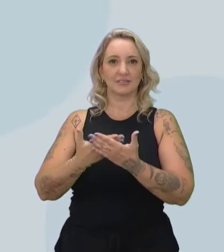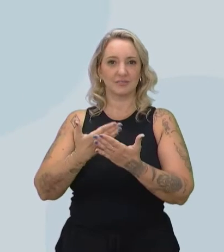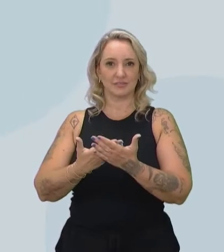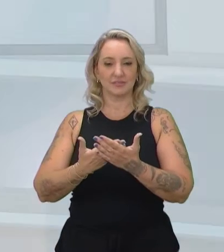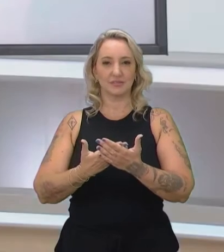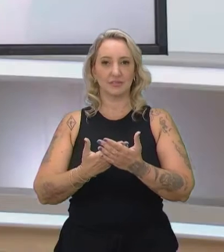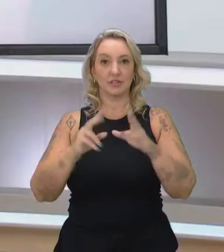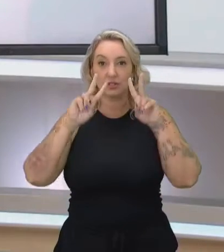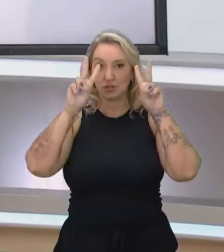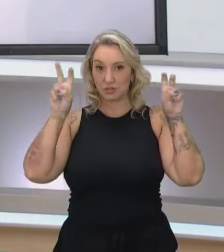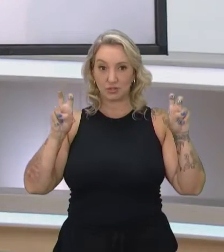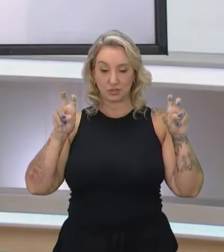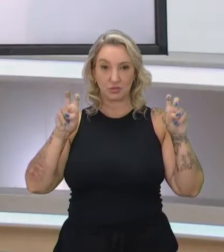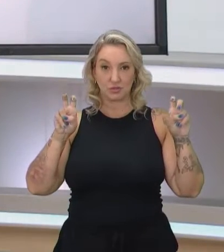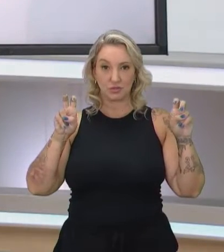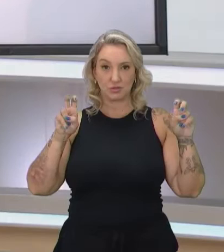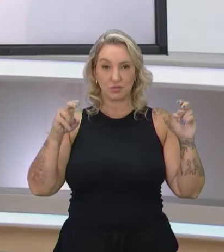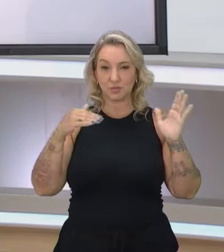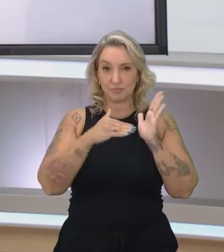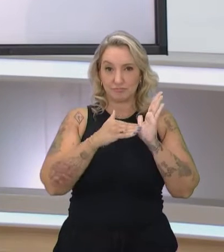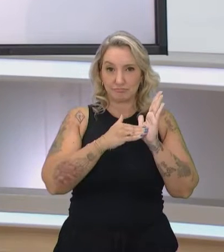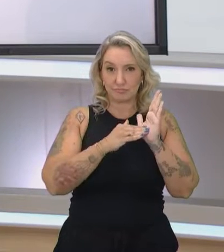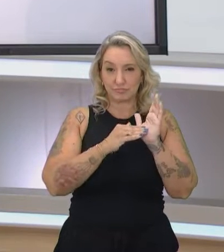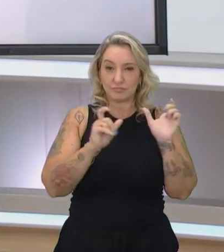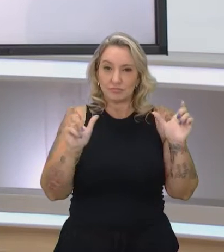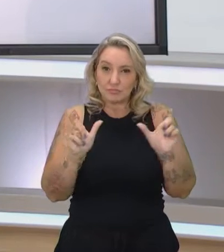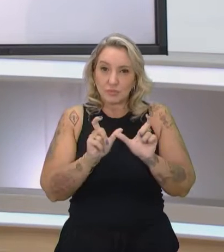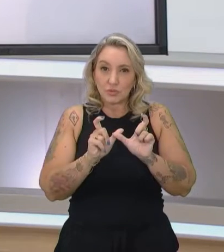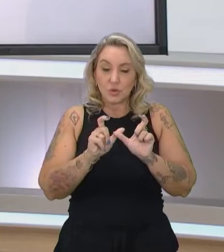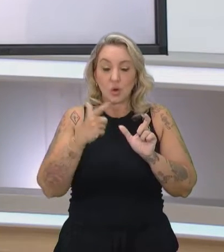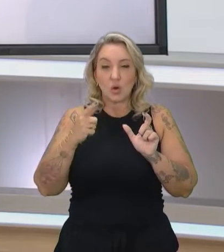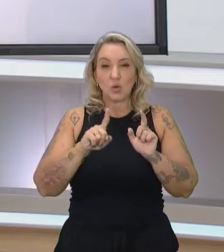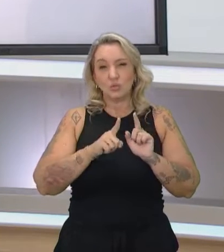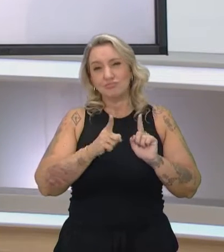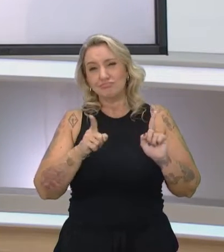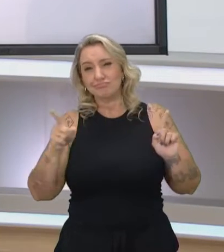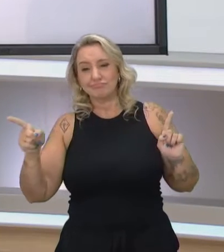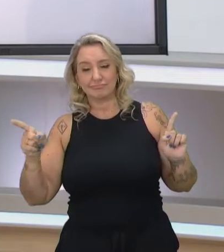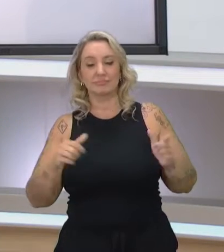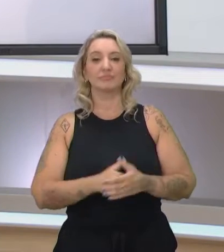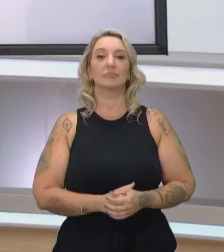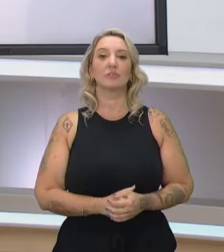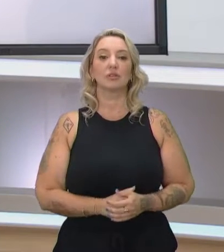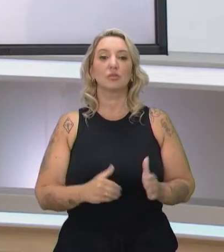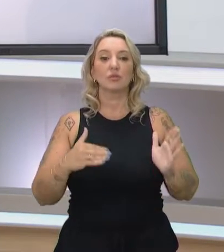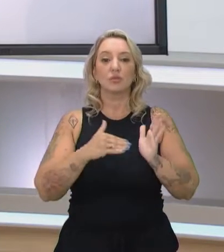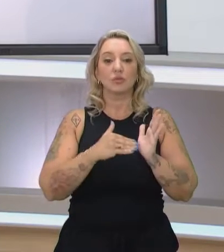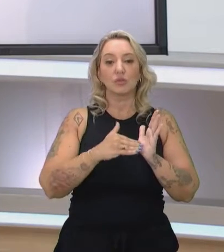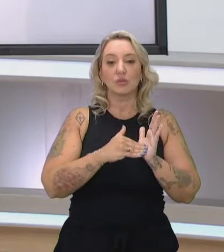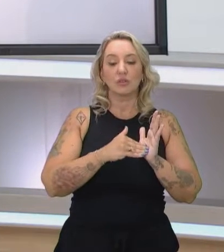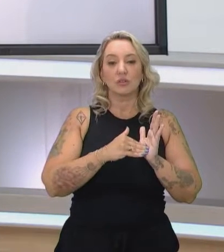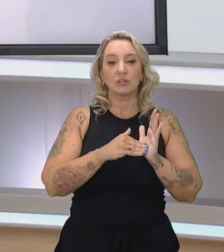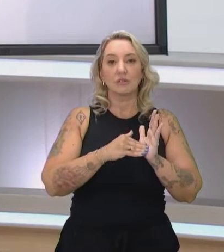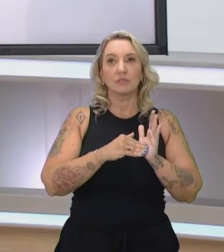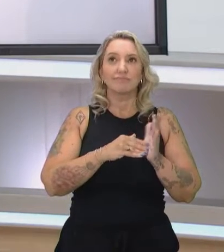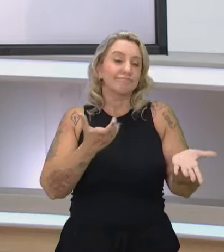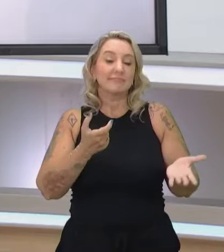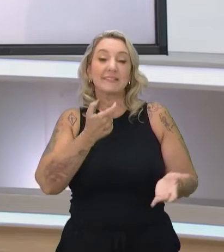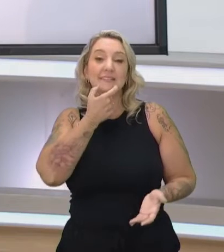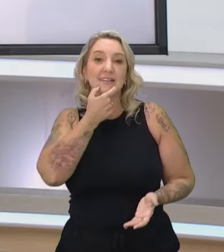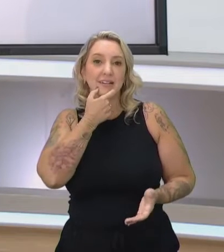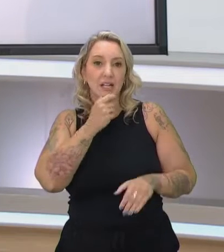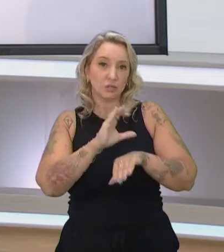passada sobre ser curto prazo e longo prazo. Então, o curto prazo a gente colocou lá falar inglês, um curso de inglês,